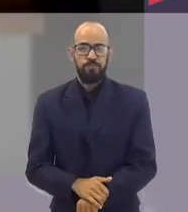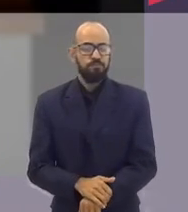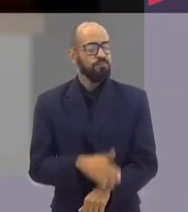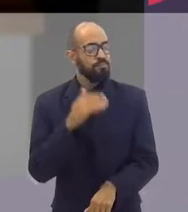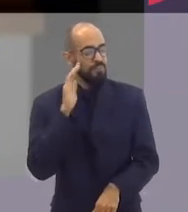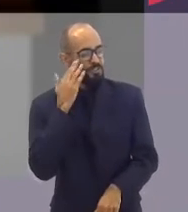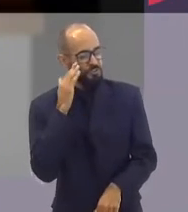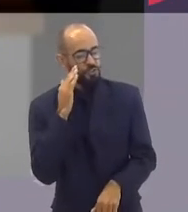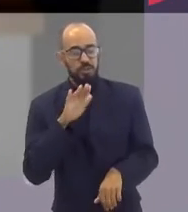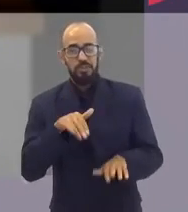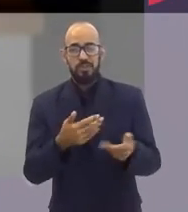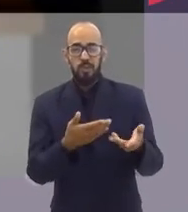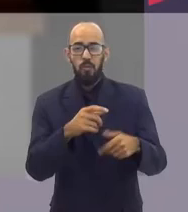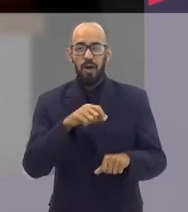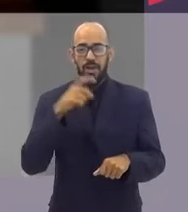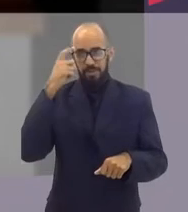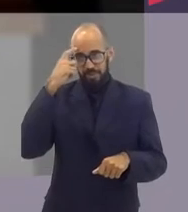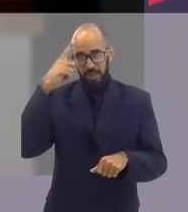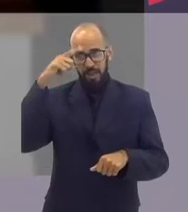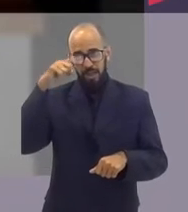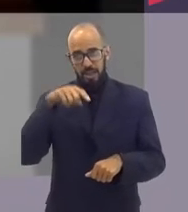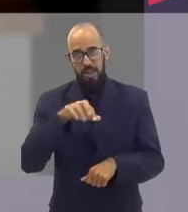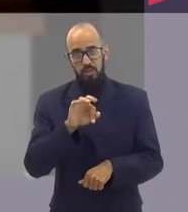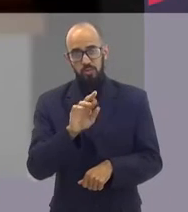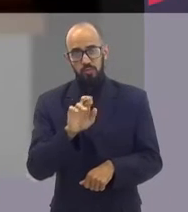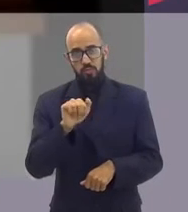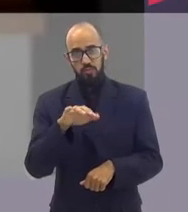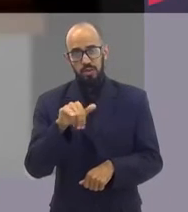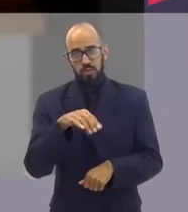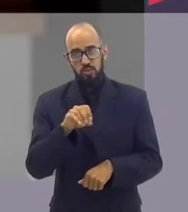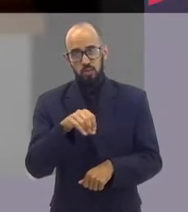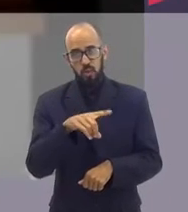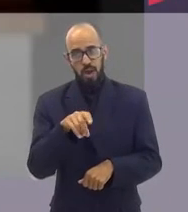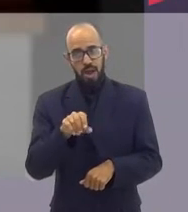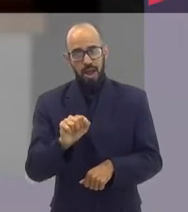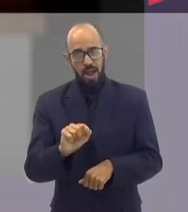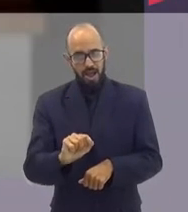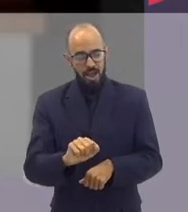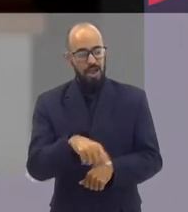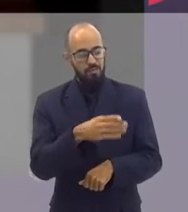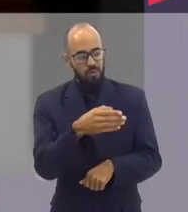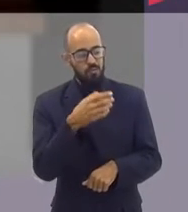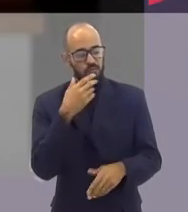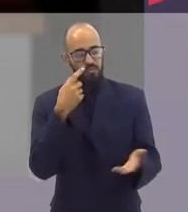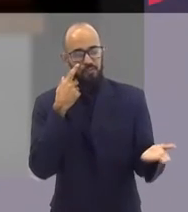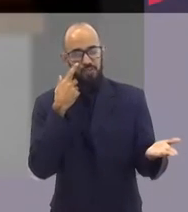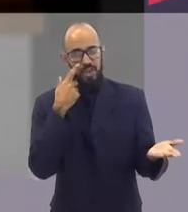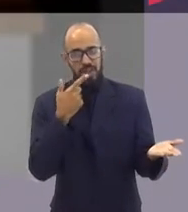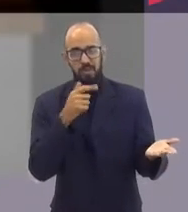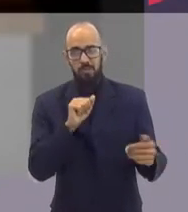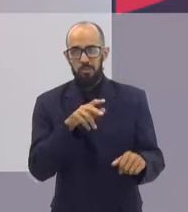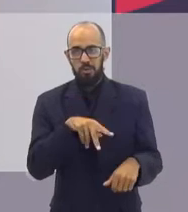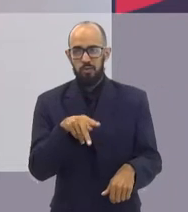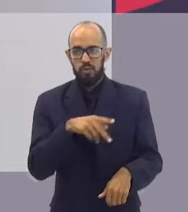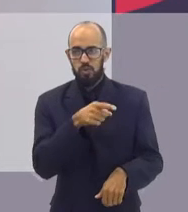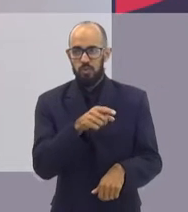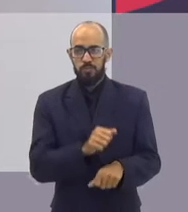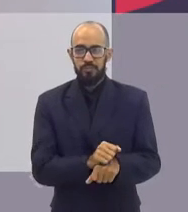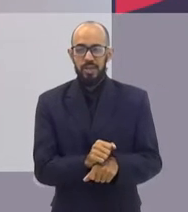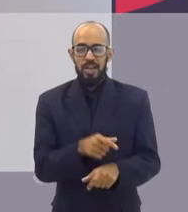Entendi. Então, a ideia partiu do professor François, vamos ouvir um pouquinho o professor, o processo